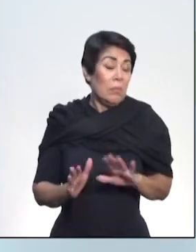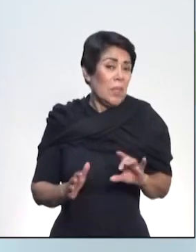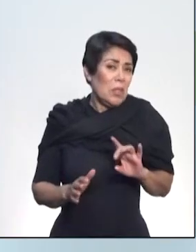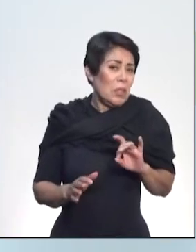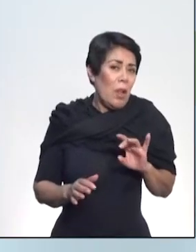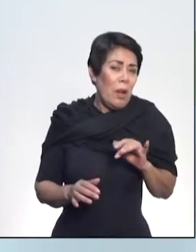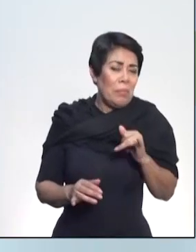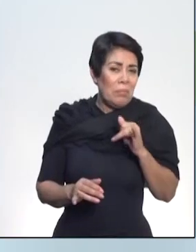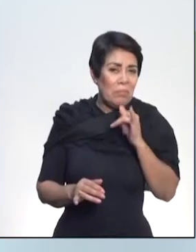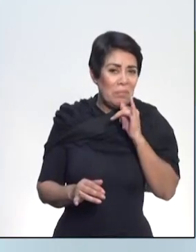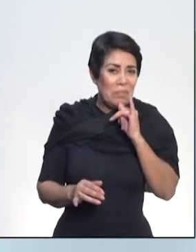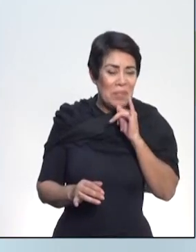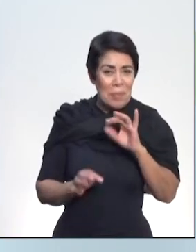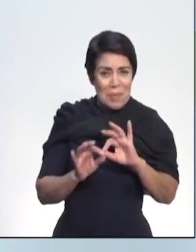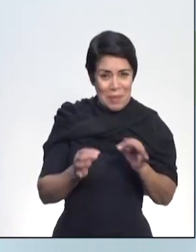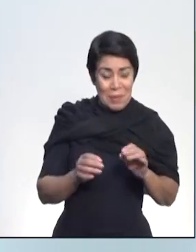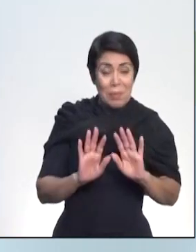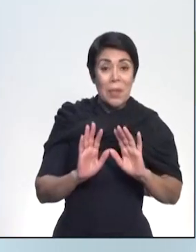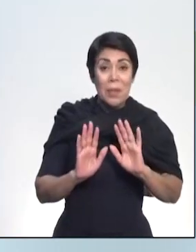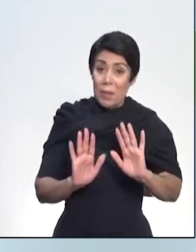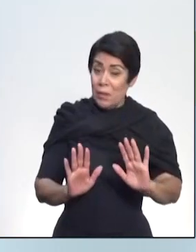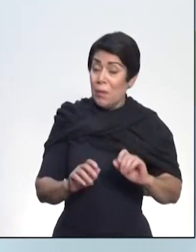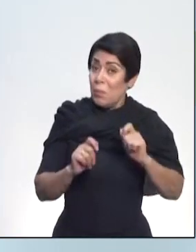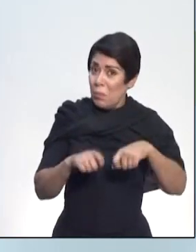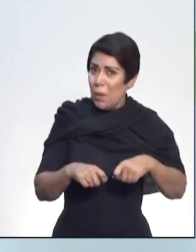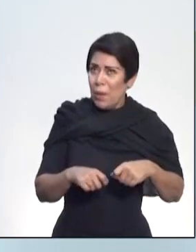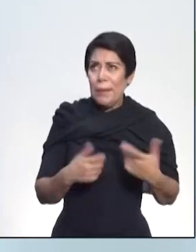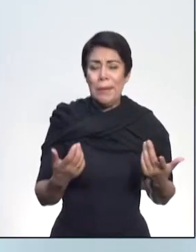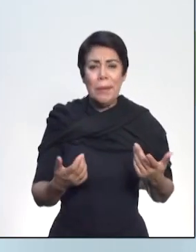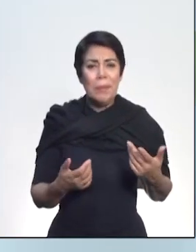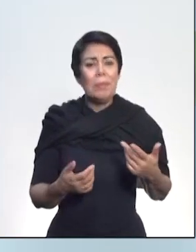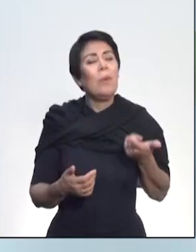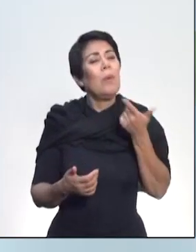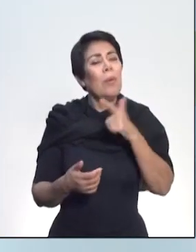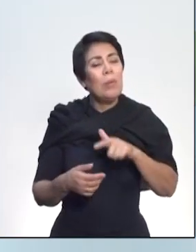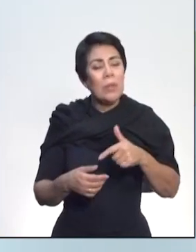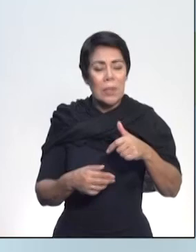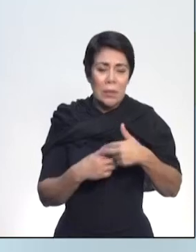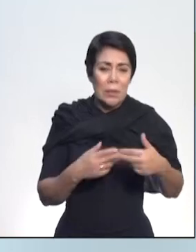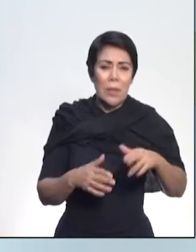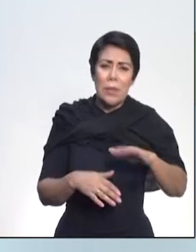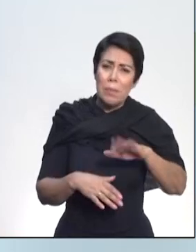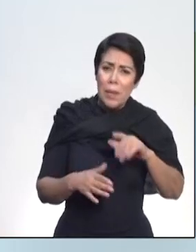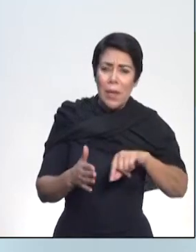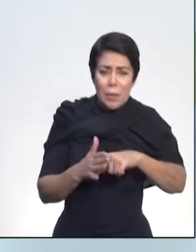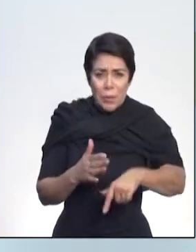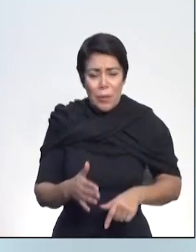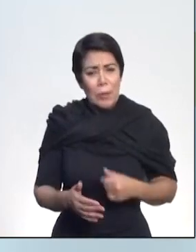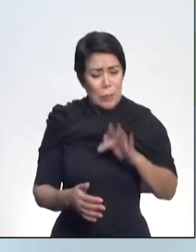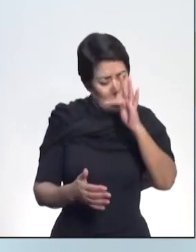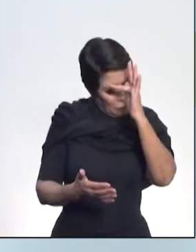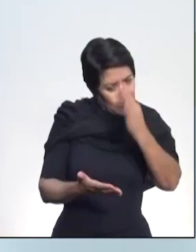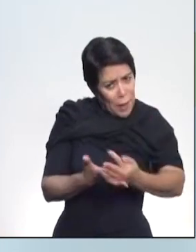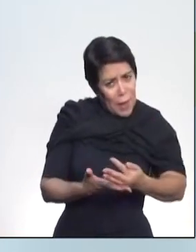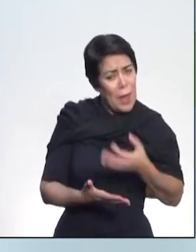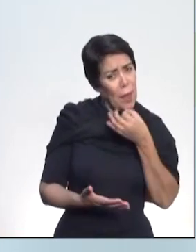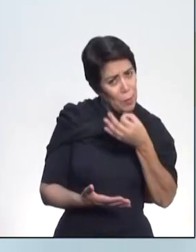banal, mas a gente pode até entrar no campo dos costumes, das crenças, das